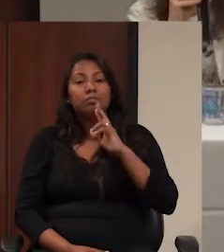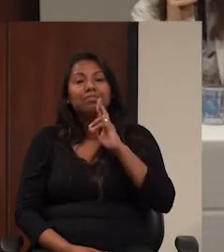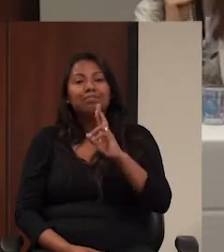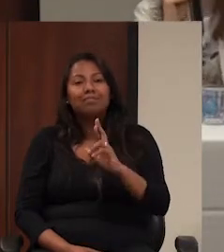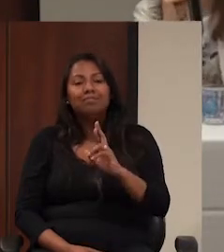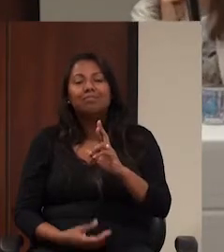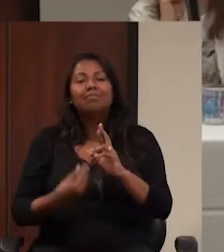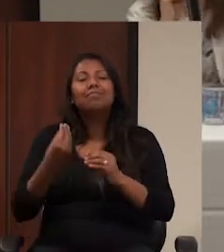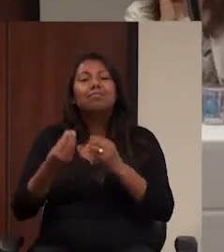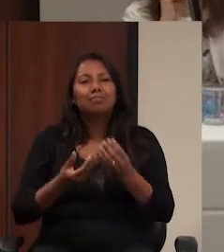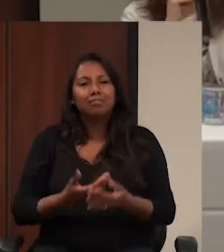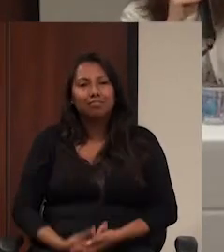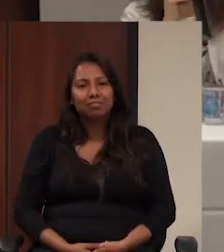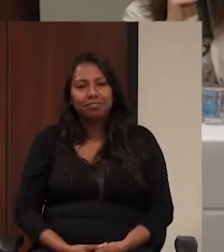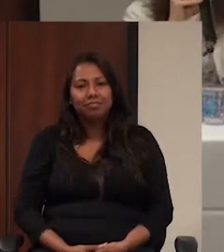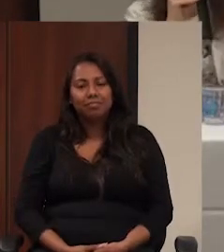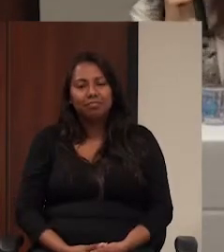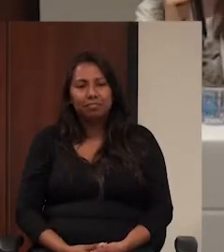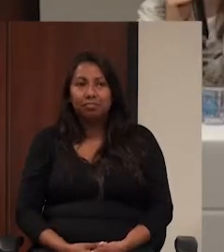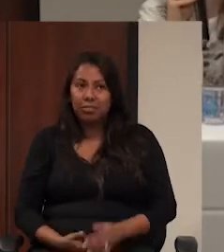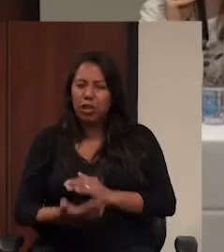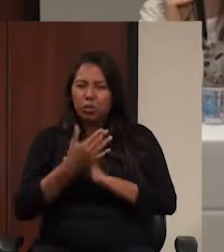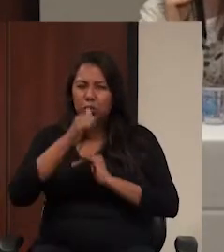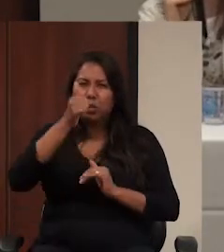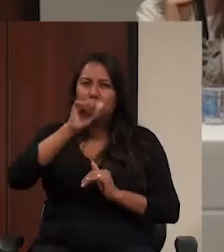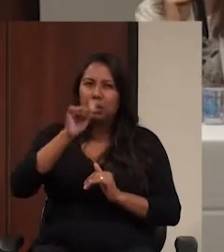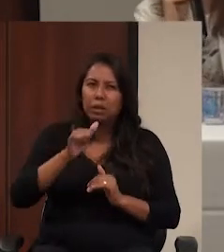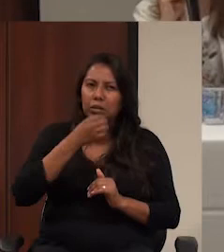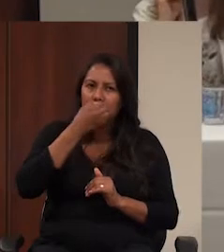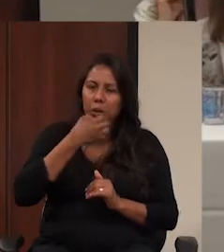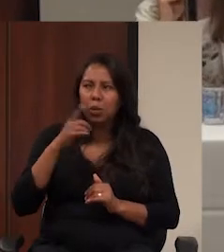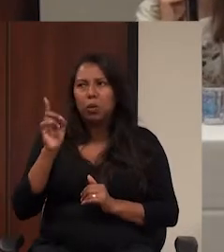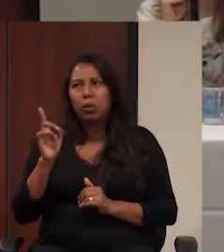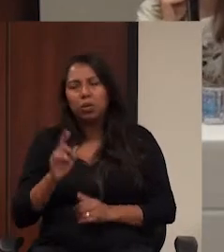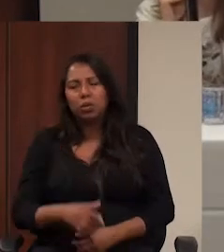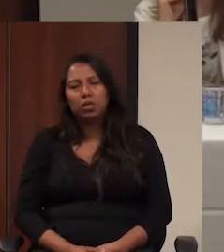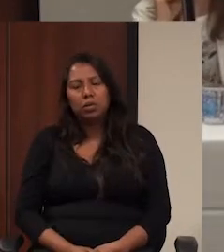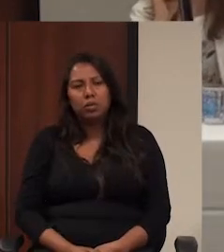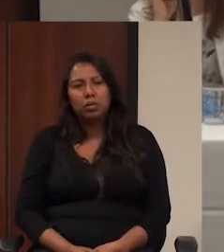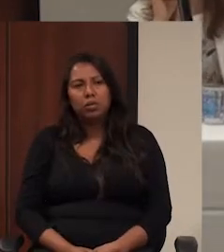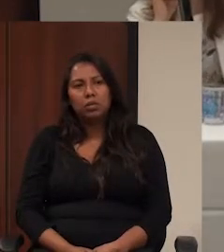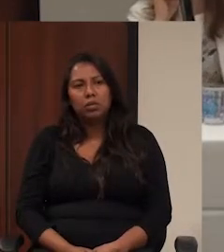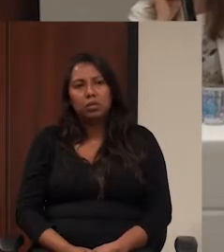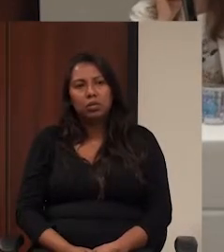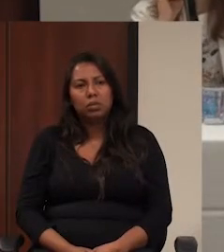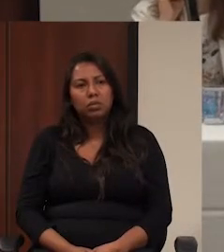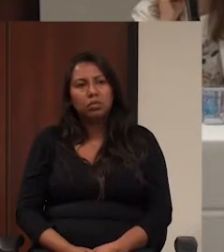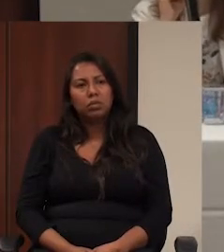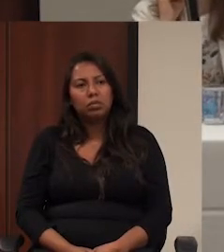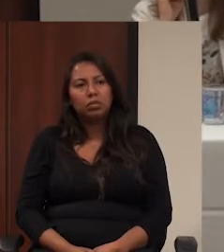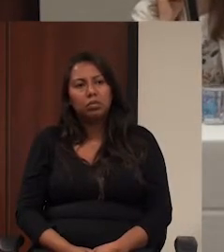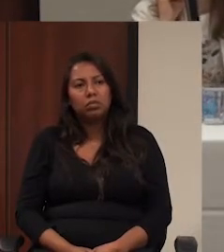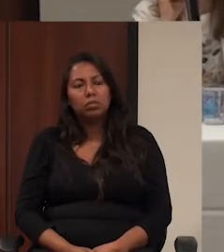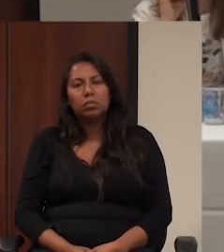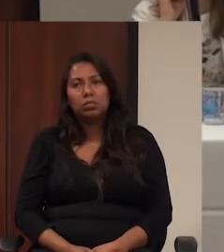os resultados porque eu acho que isso ajuda a gente a avaliar o quanto faz sentido ou não esse tipo de iniciativa. Então eles avaliaram que houve uma crescente tendência de